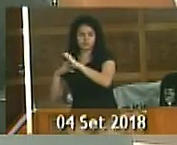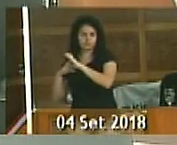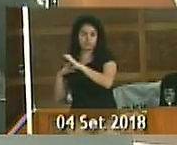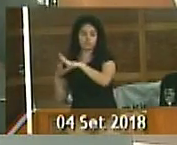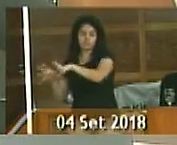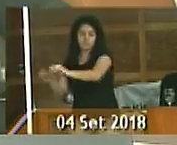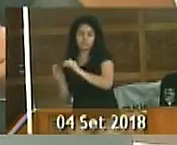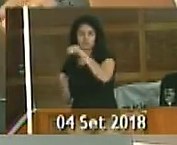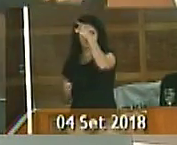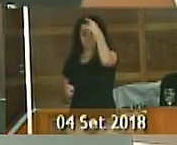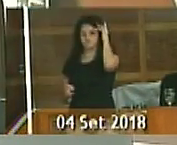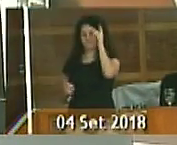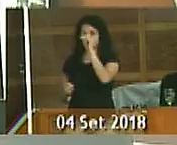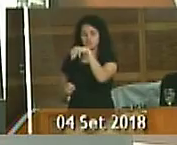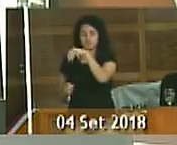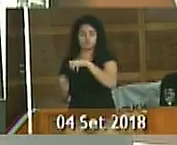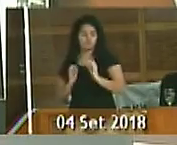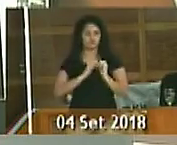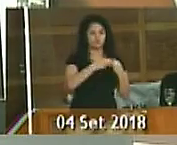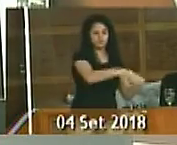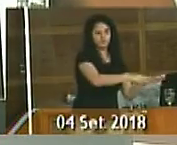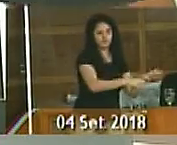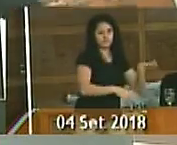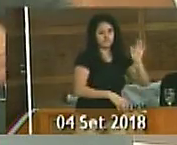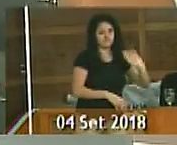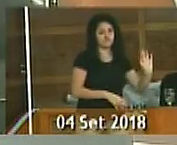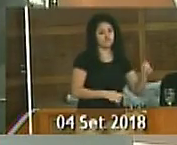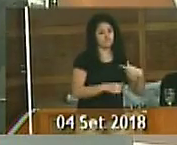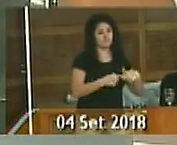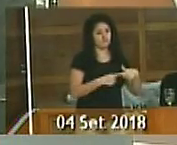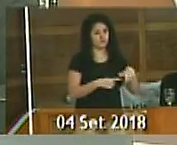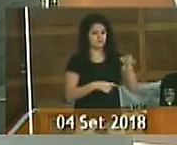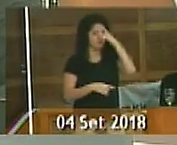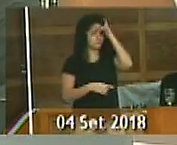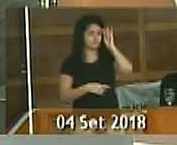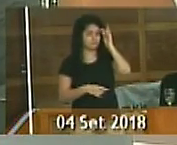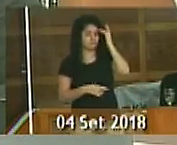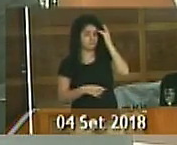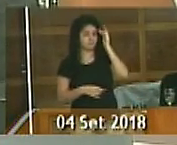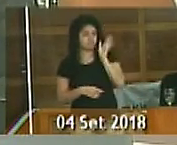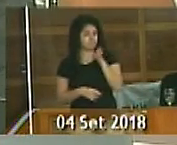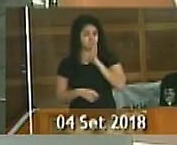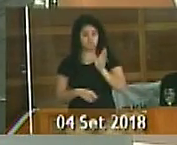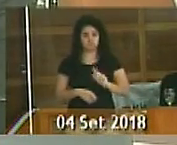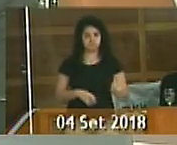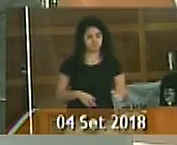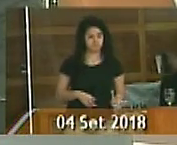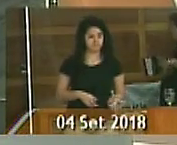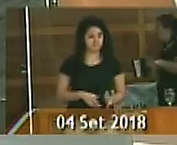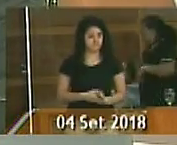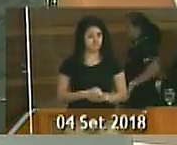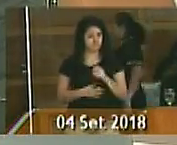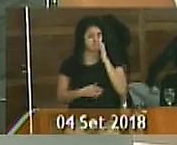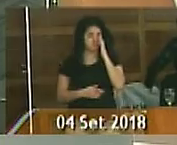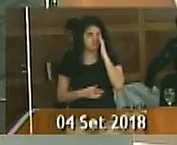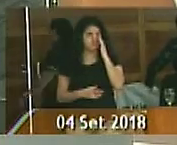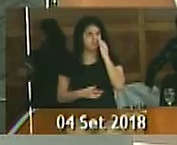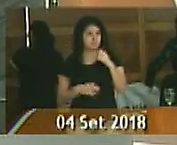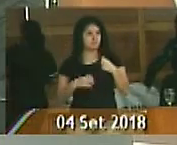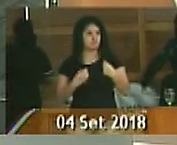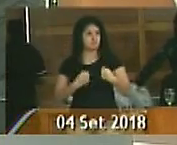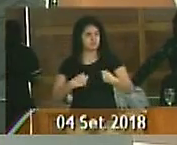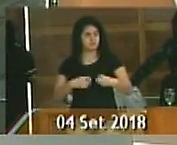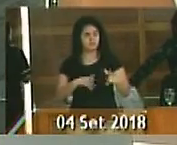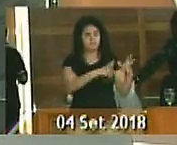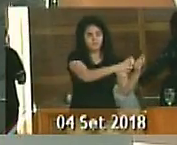cara da Mansuá e botar para ser administrador lá no Frade. É verdade. Porque o cara não conhece. Tem que pegar um cidadão do